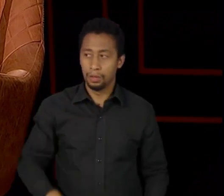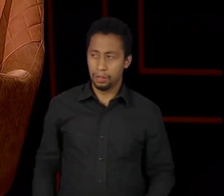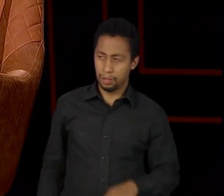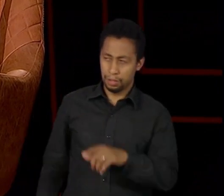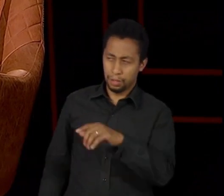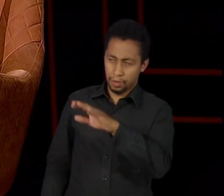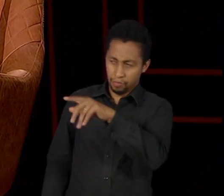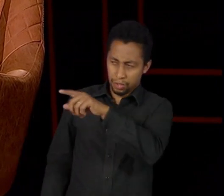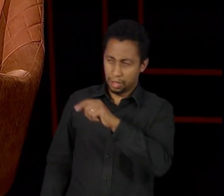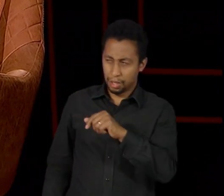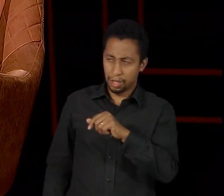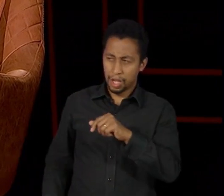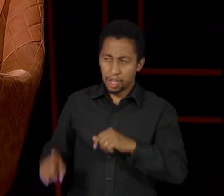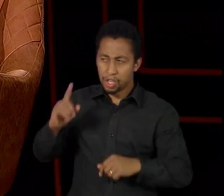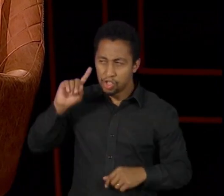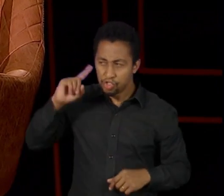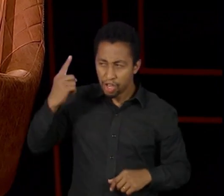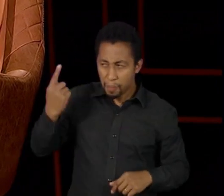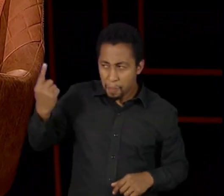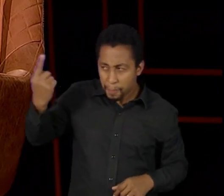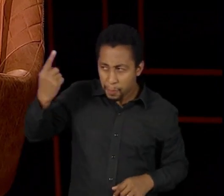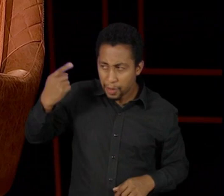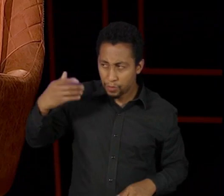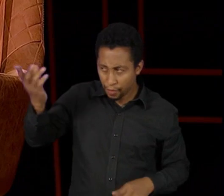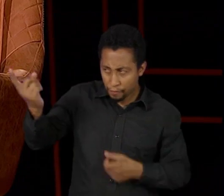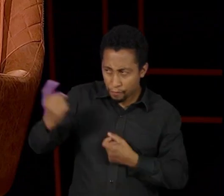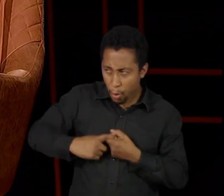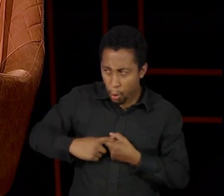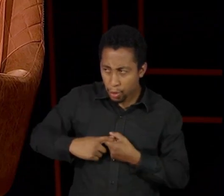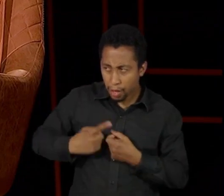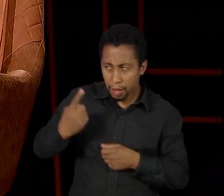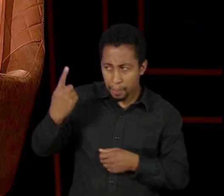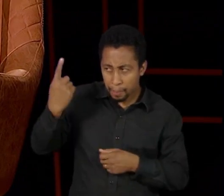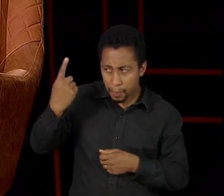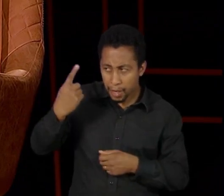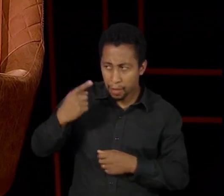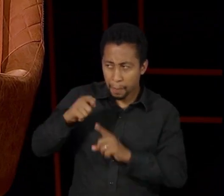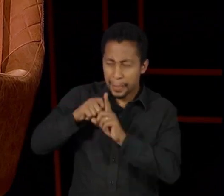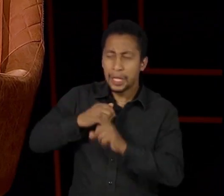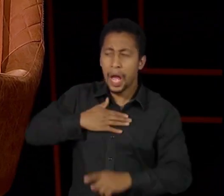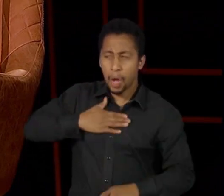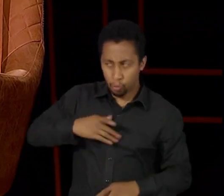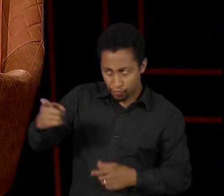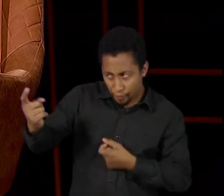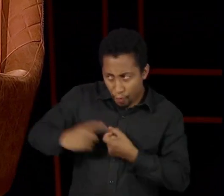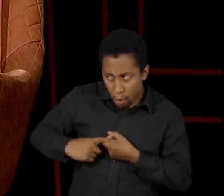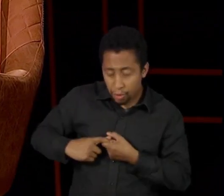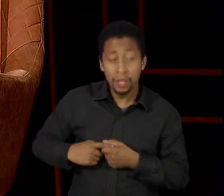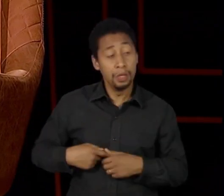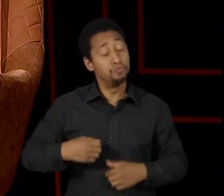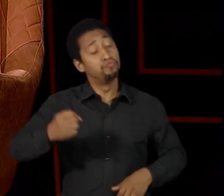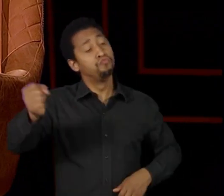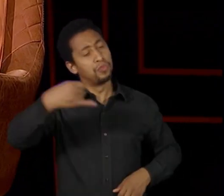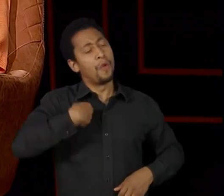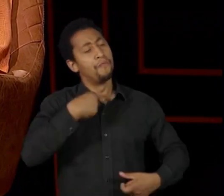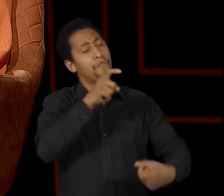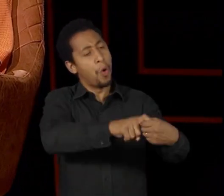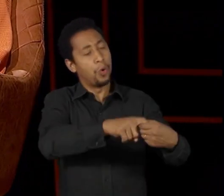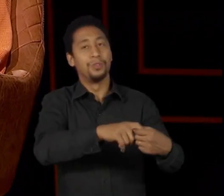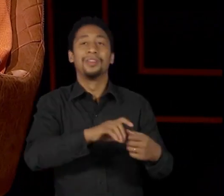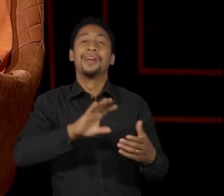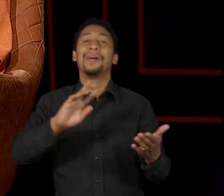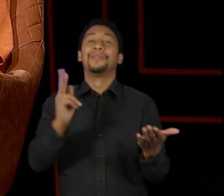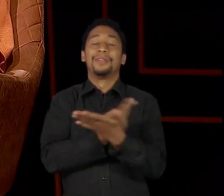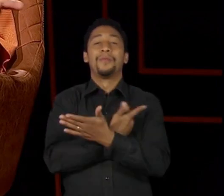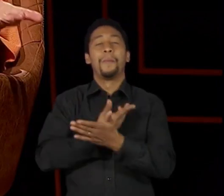no dia 1º, eu estou aqui. No julho, agosto, dia 1º de agosto você está aqui, eu estou aqui. Porque foi julho que nós fomos para a França, que foi